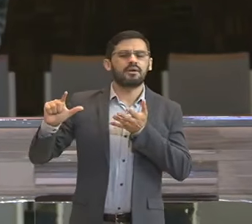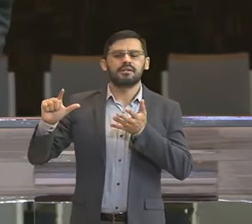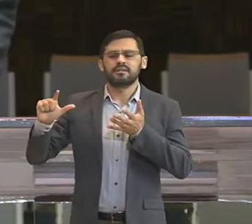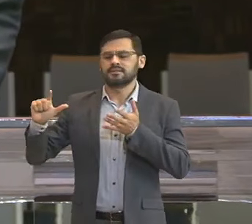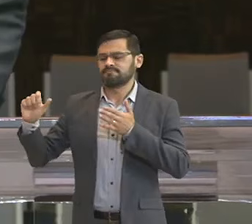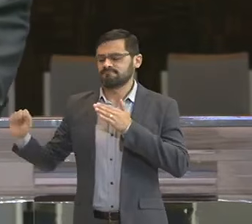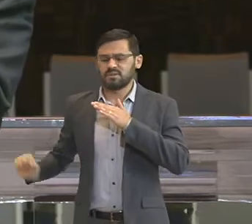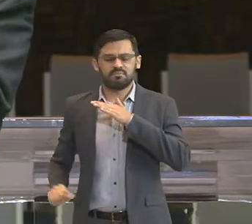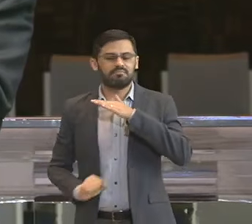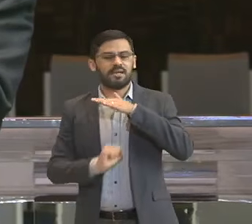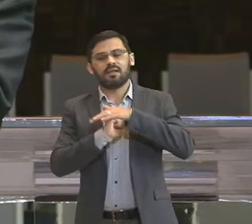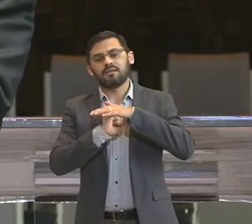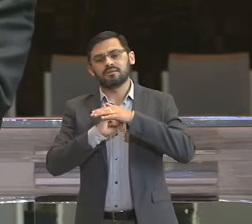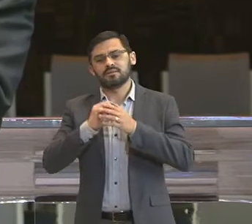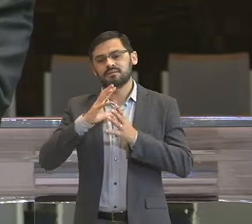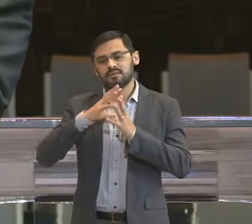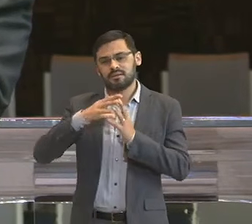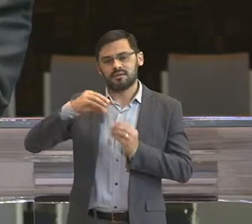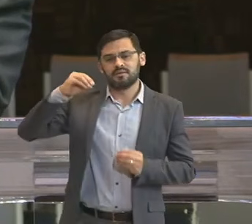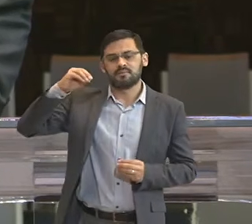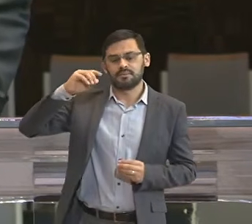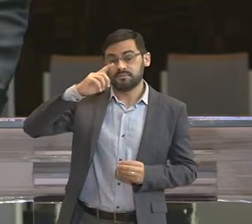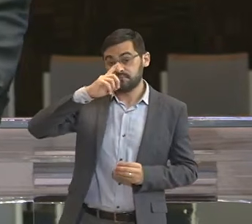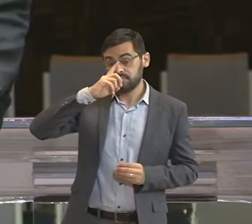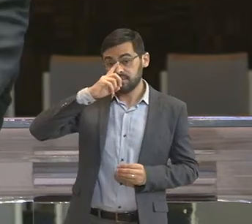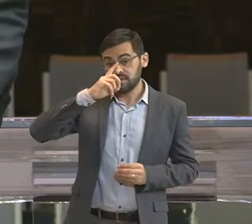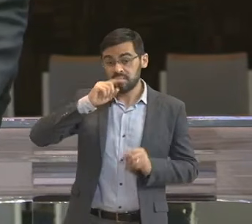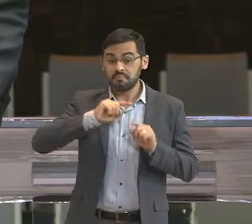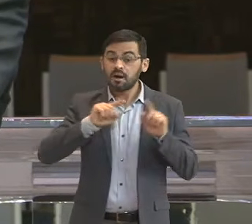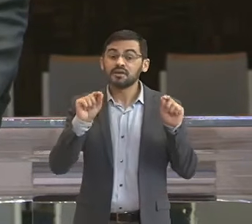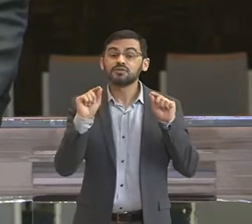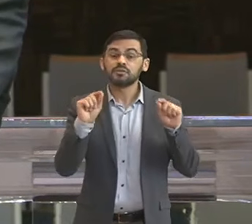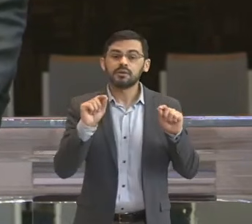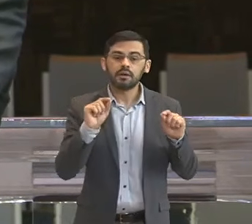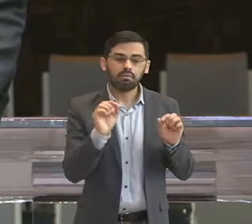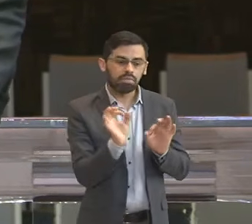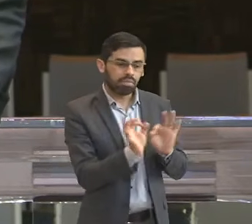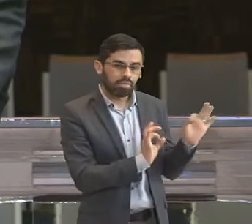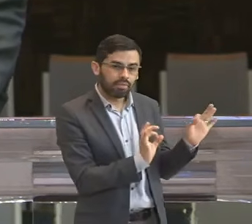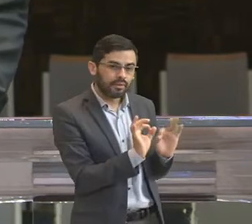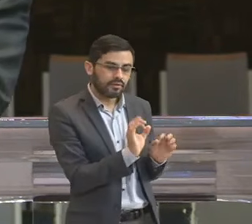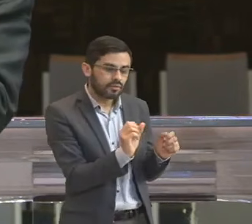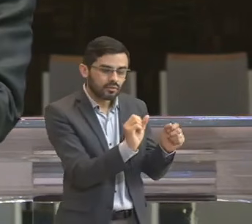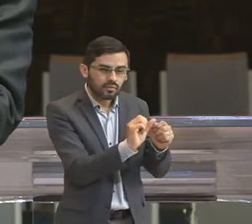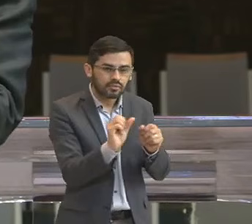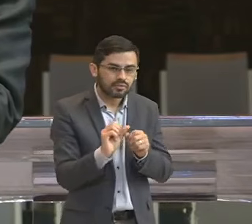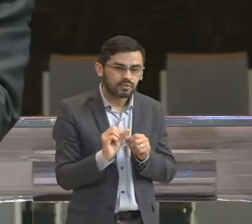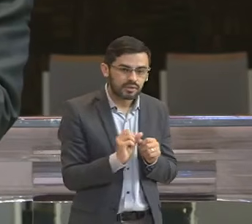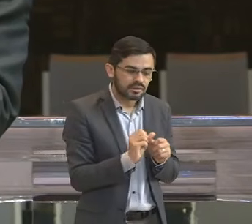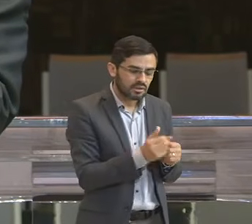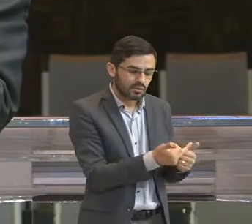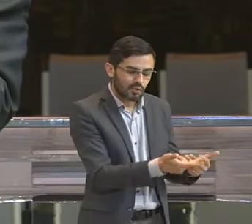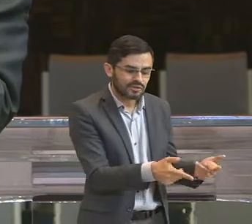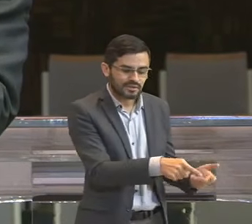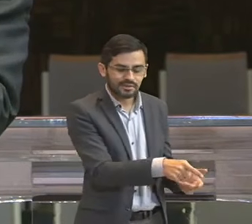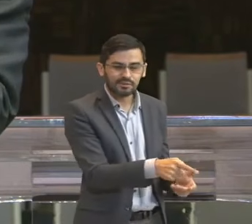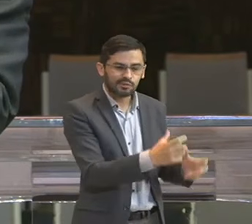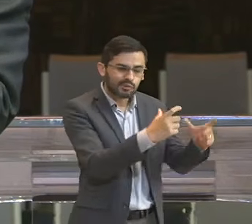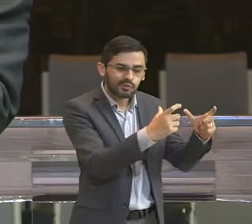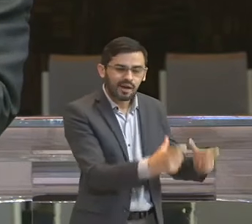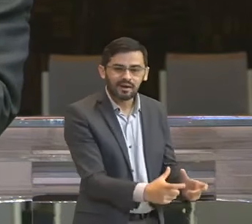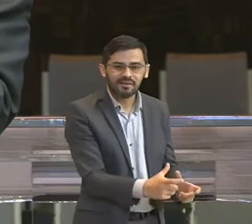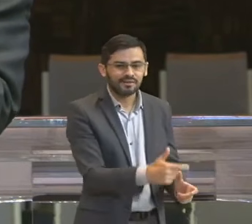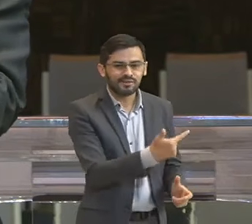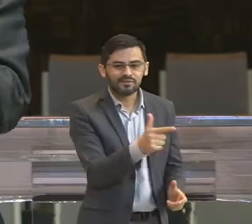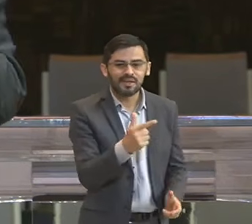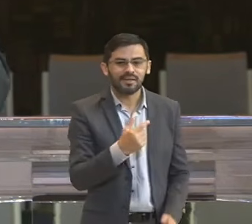fresquinha, água mineral, e construíram para vocês barreiros,